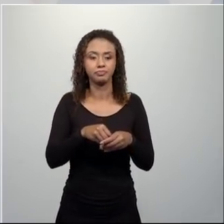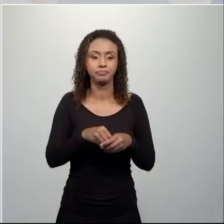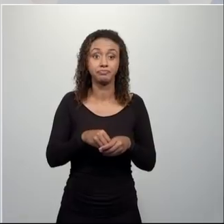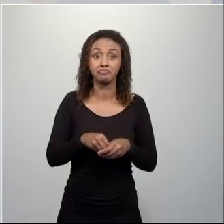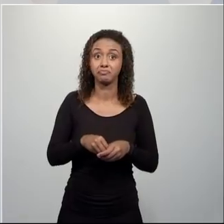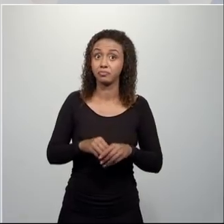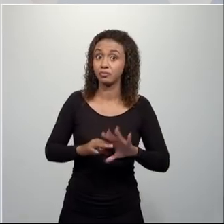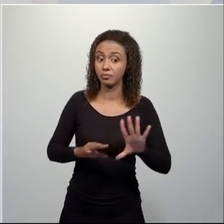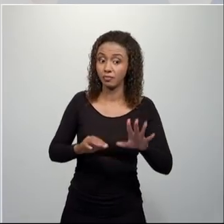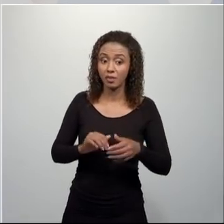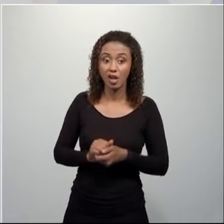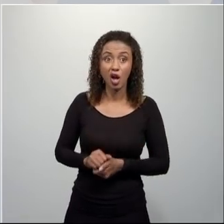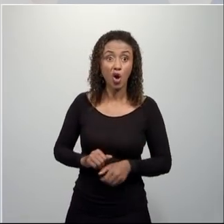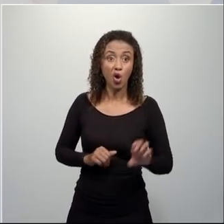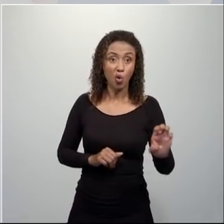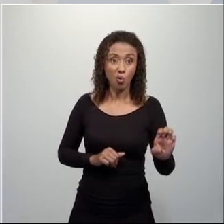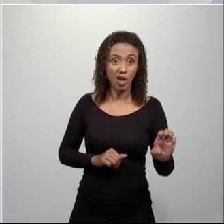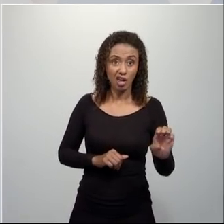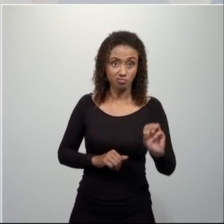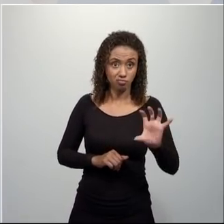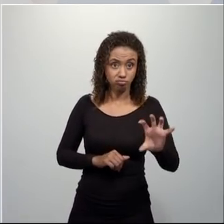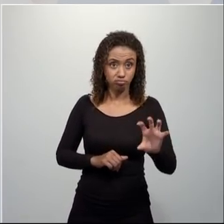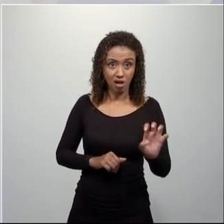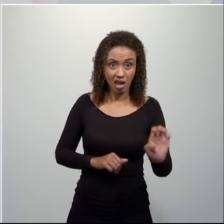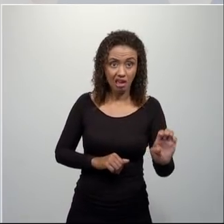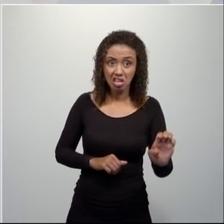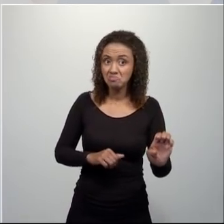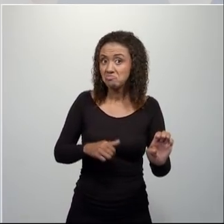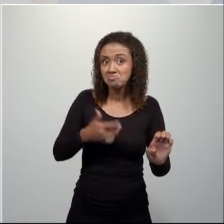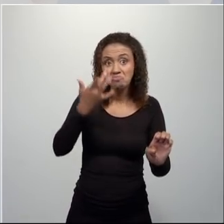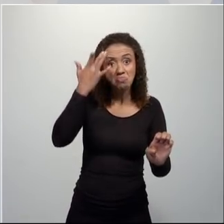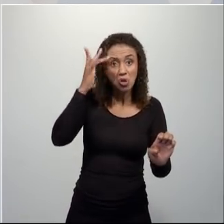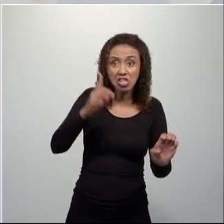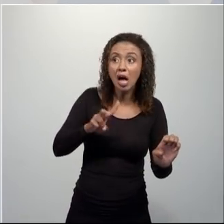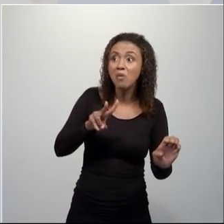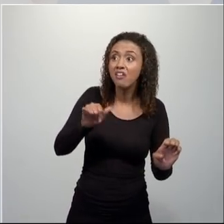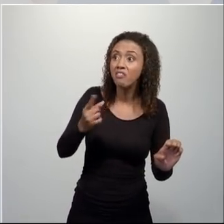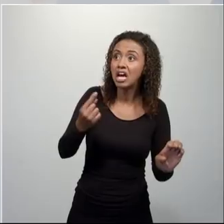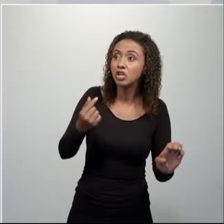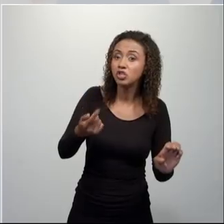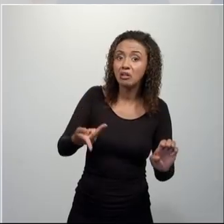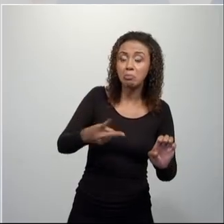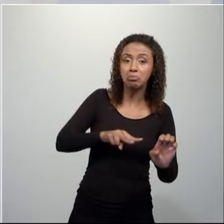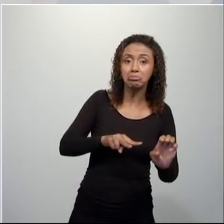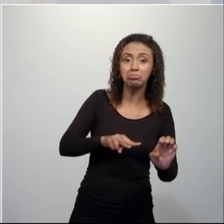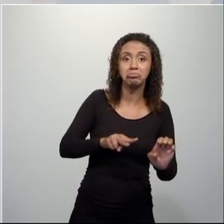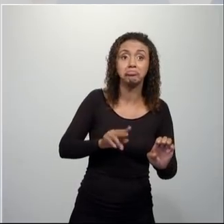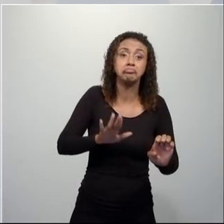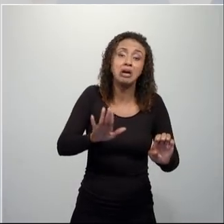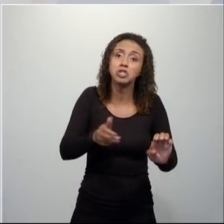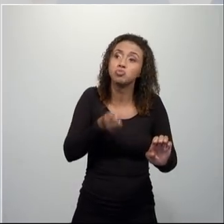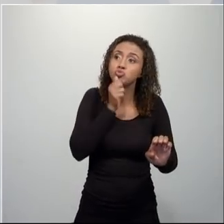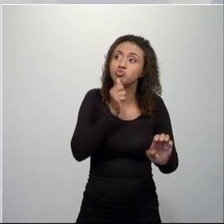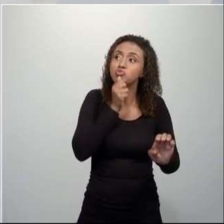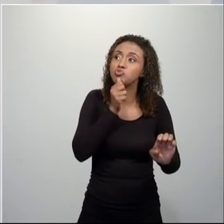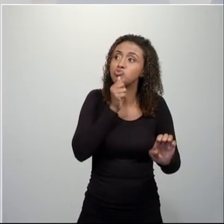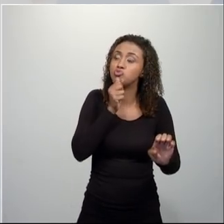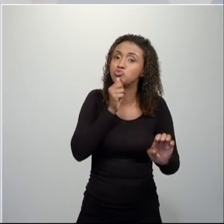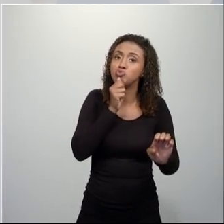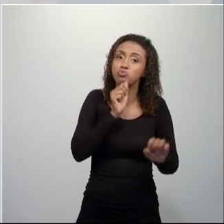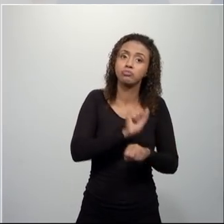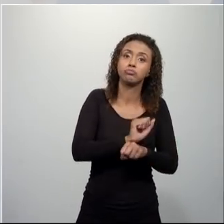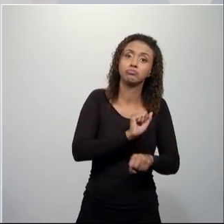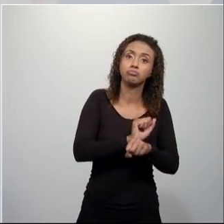sabia da existência da transação azul ele tinha amarela só mas enfim é uma transação válida não chegou para ele na fase 1 mas não tem problema